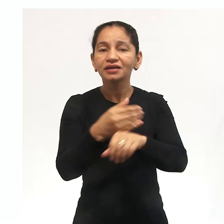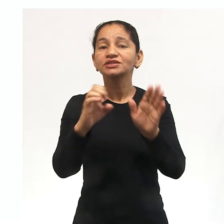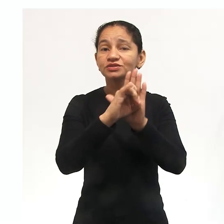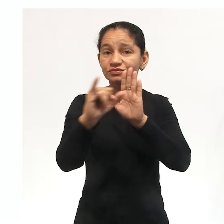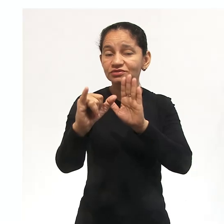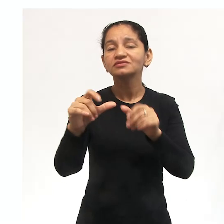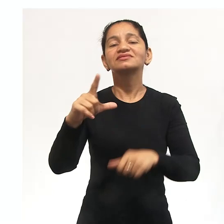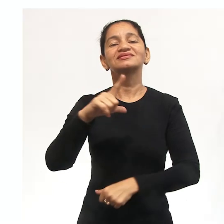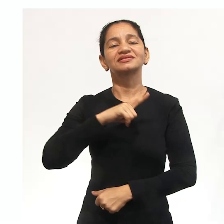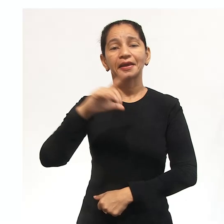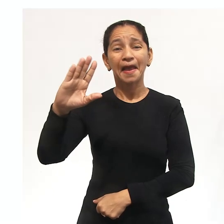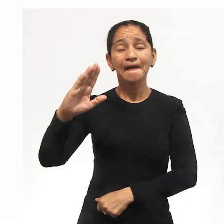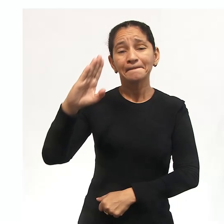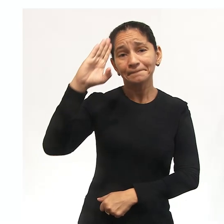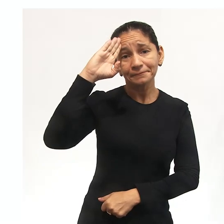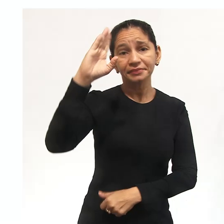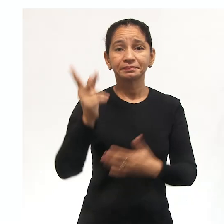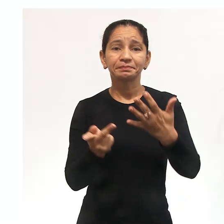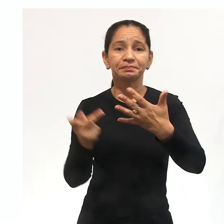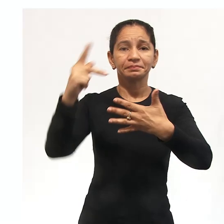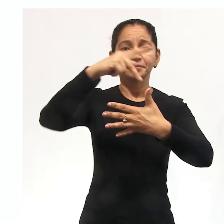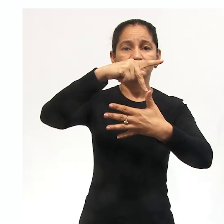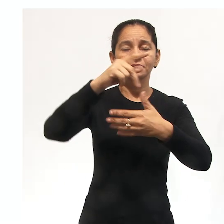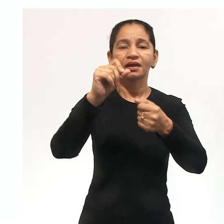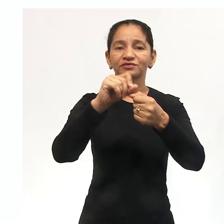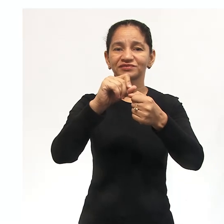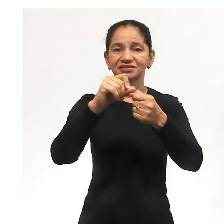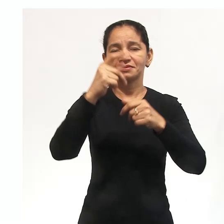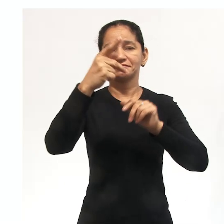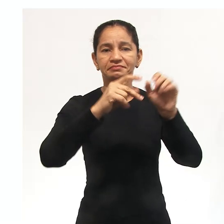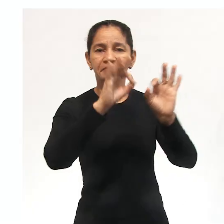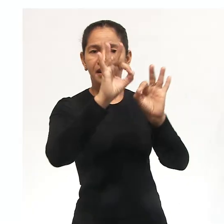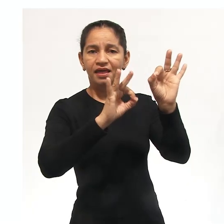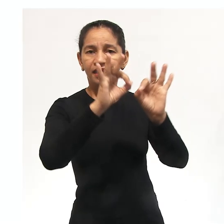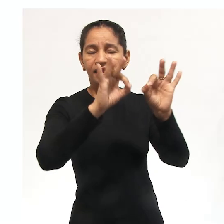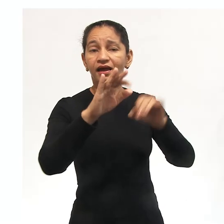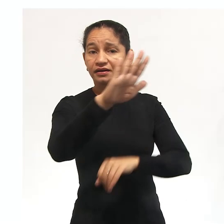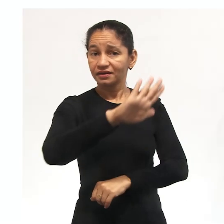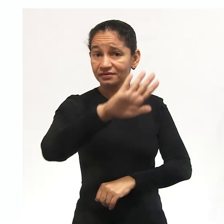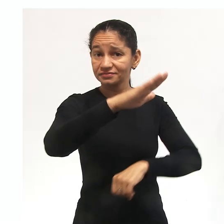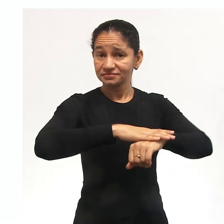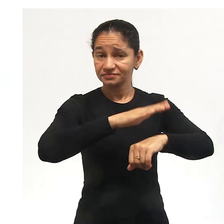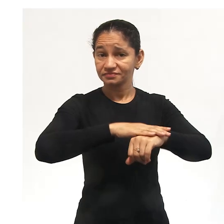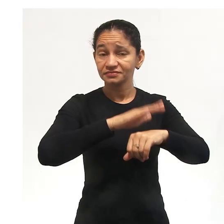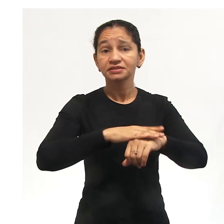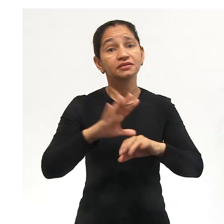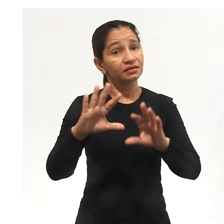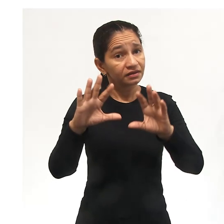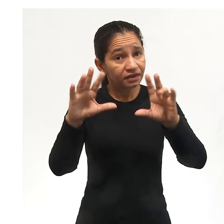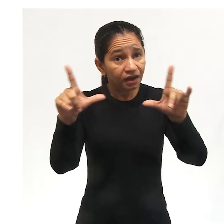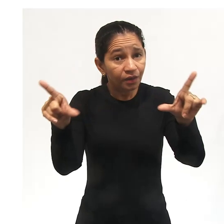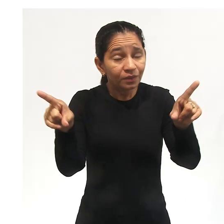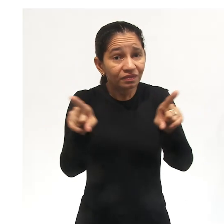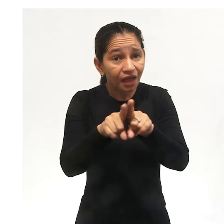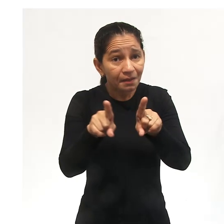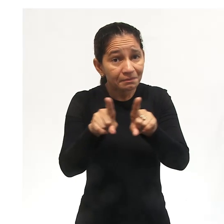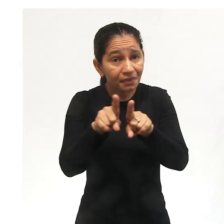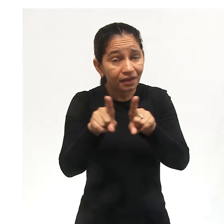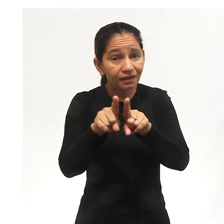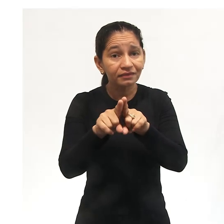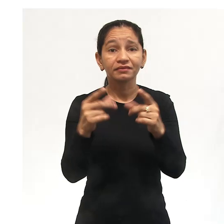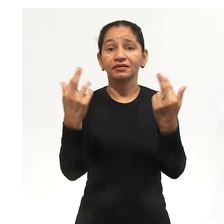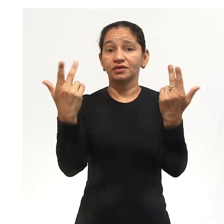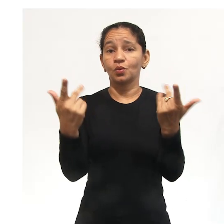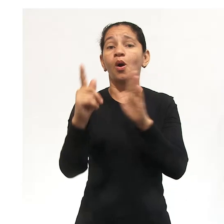planejamento, ele não pode ser dispensado, deve ser priorizado pela administração pública